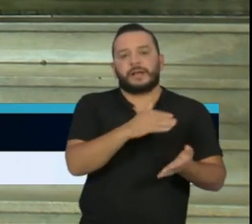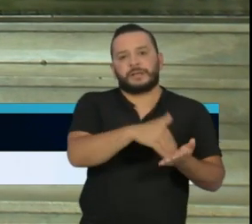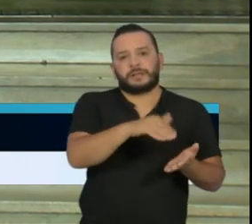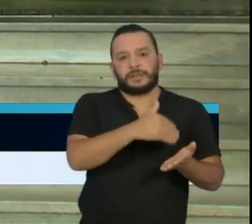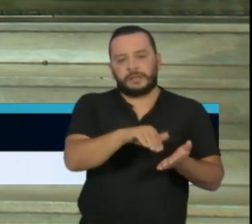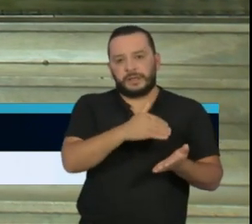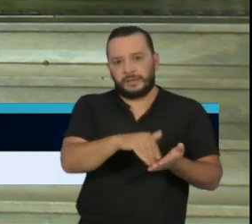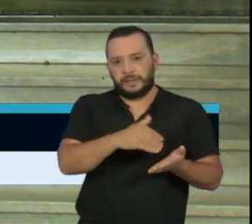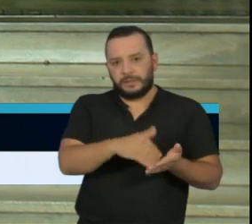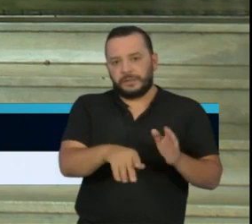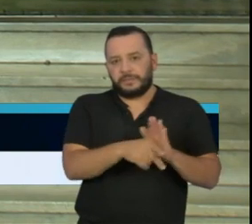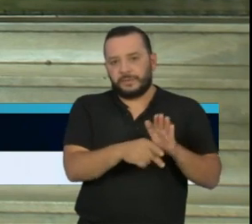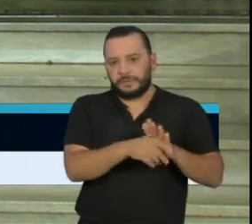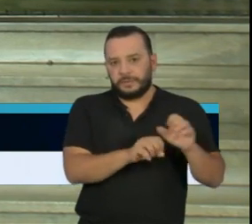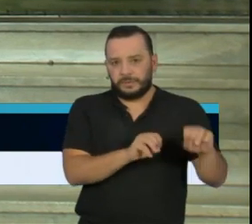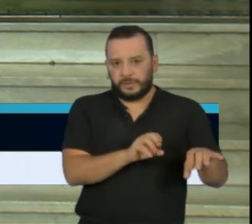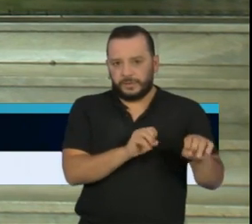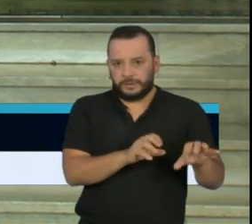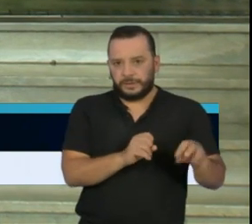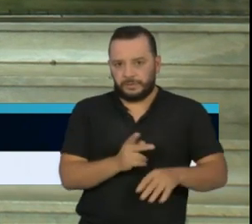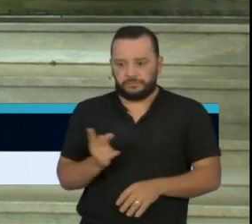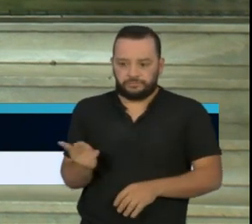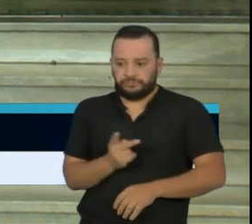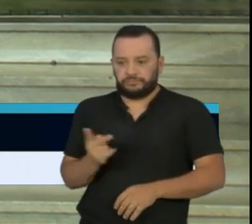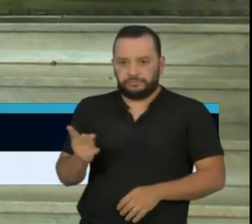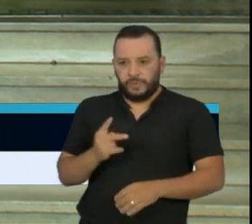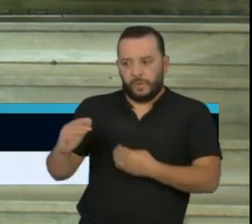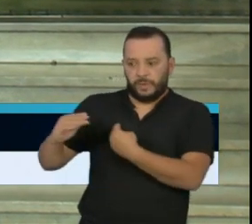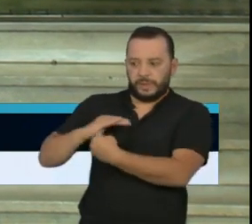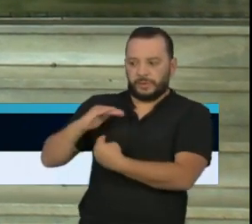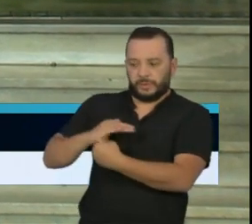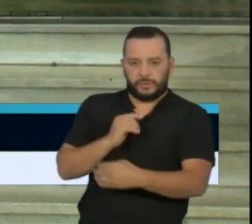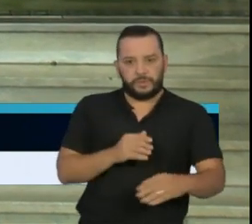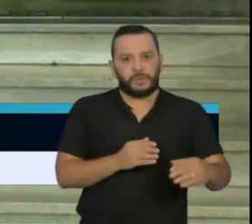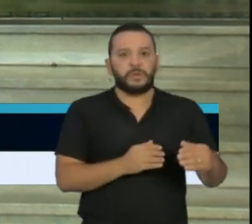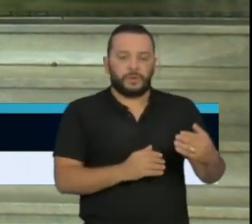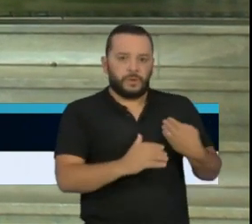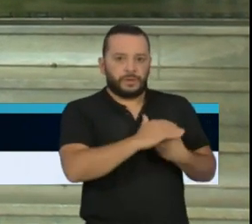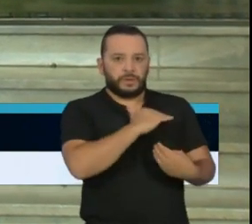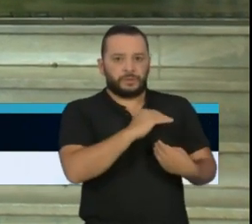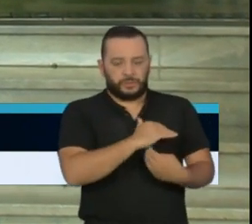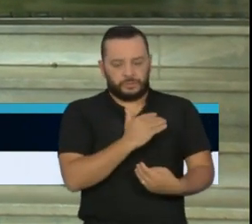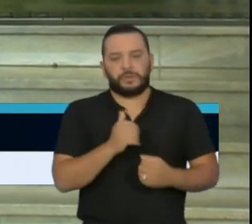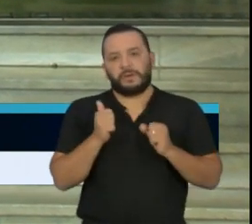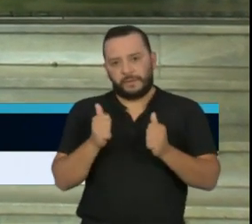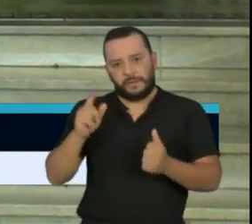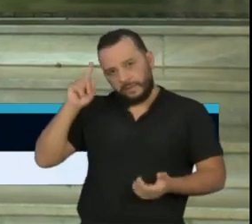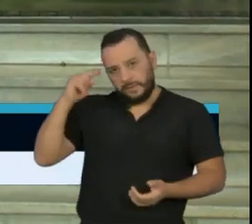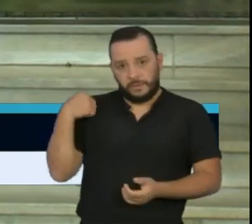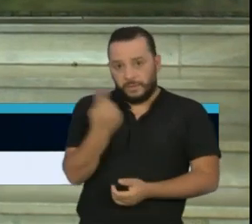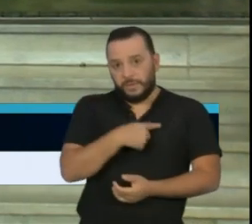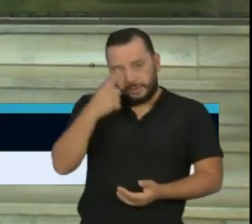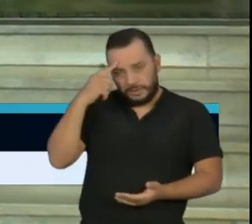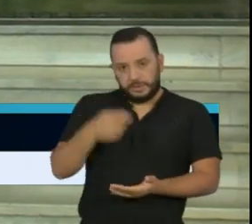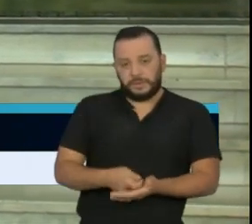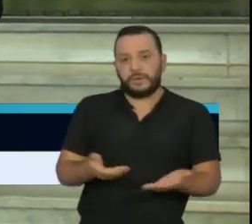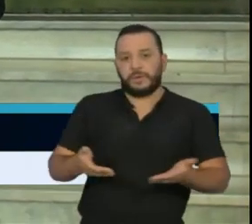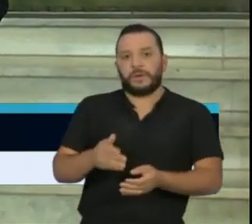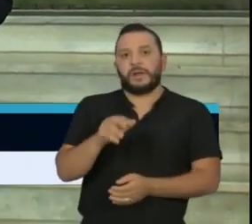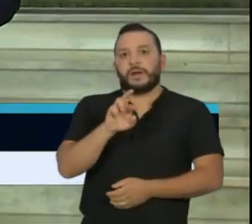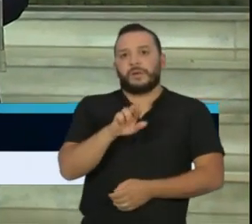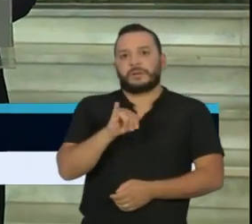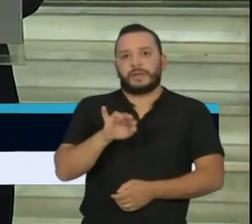Secretaria da Educação. Eu vou pedir ao secretário da Educação do Estado de São Paulo, Rocieli Soares,